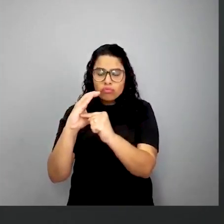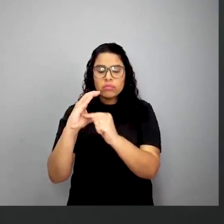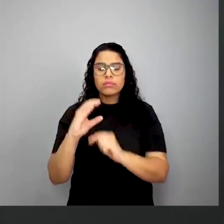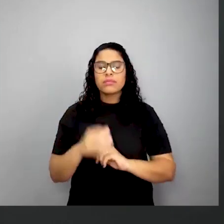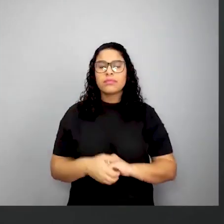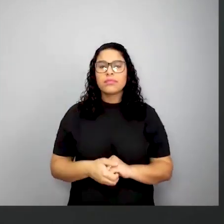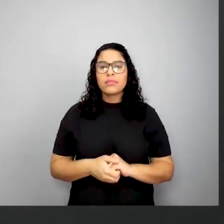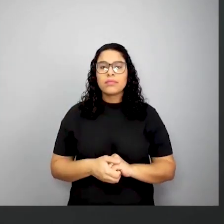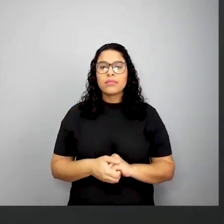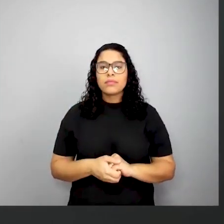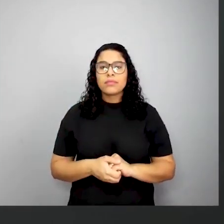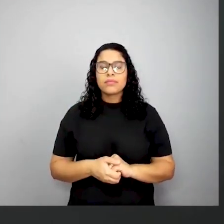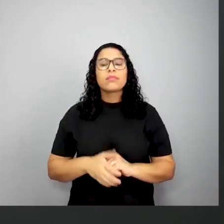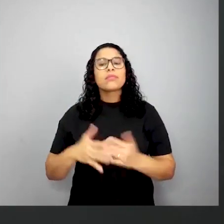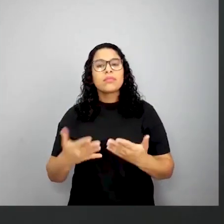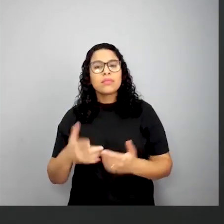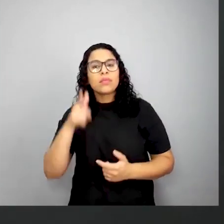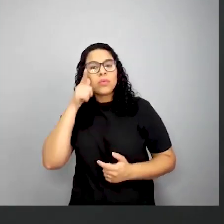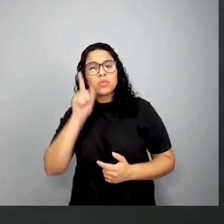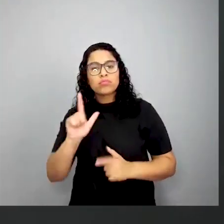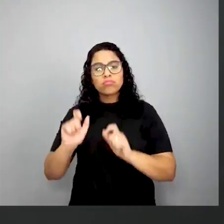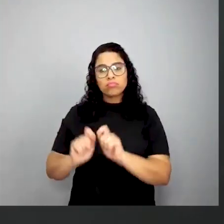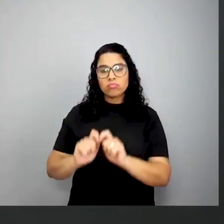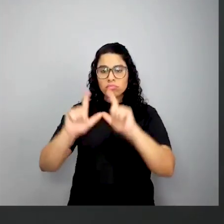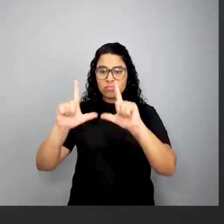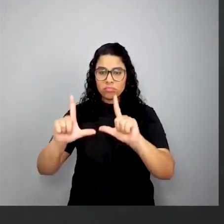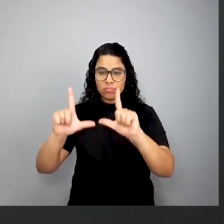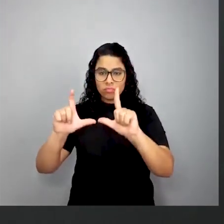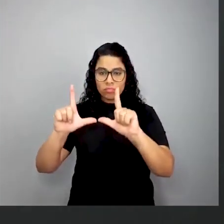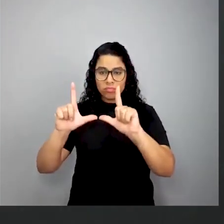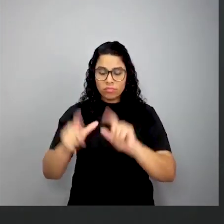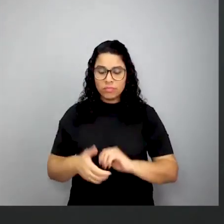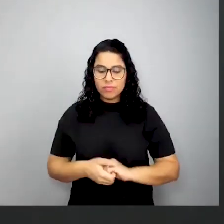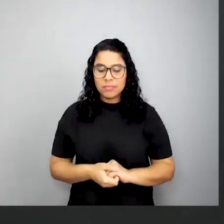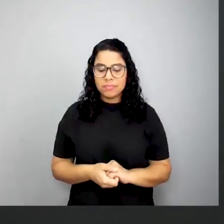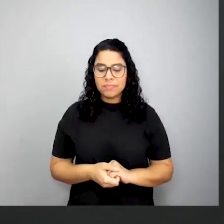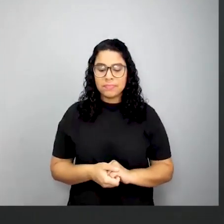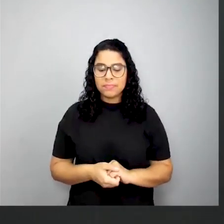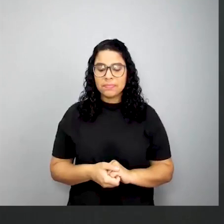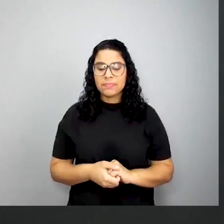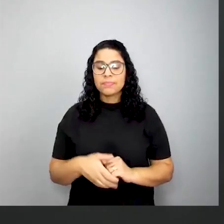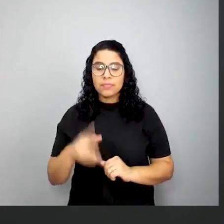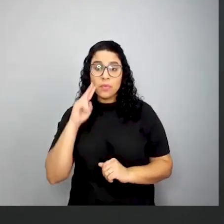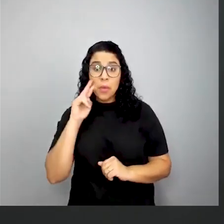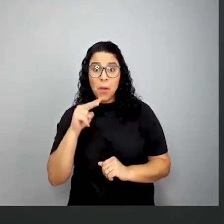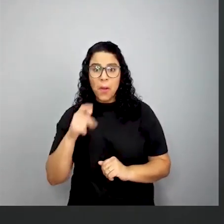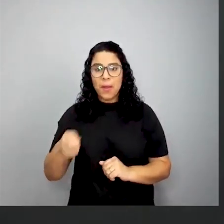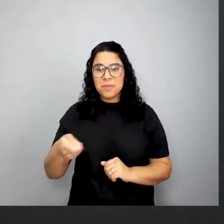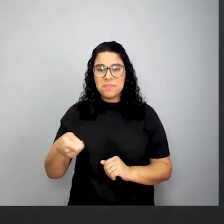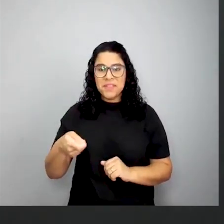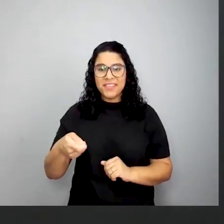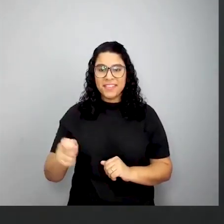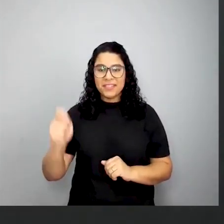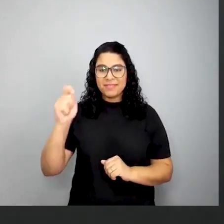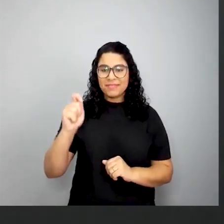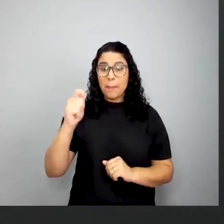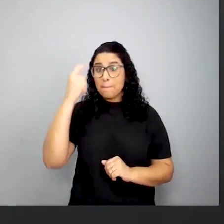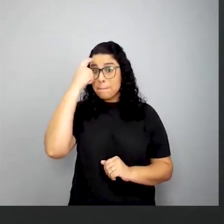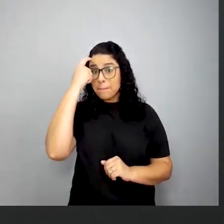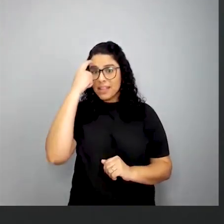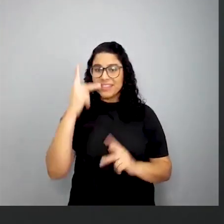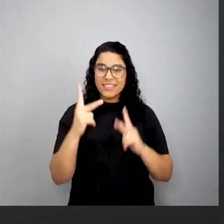na retina, onde a imagem é formada. Essa parte, ó, dá uma olhadinha aqui na minha super peneira. Pensa aqui,